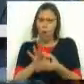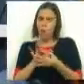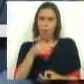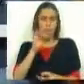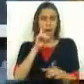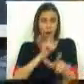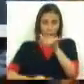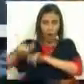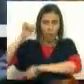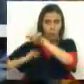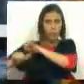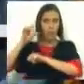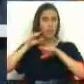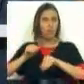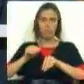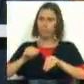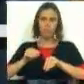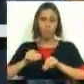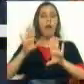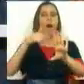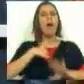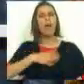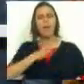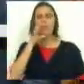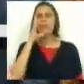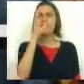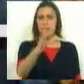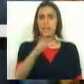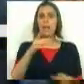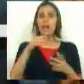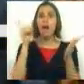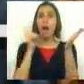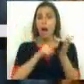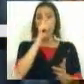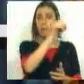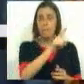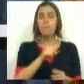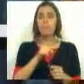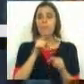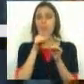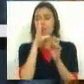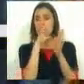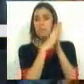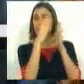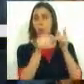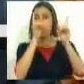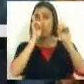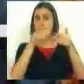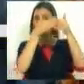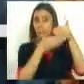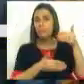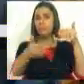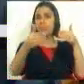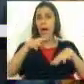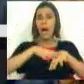esse retrocesso educacional. Quero aliás dizer-lhe que nos Estados Unidos, onde esse modelo foi implementado